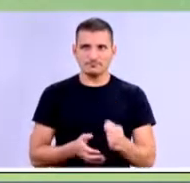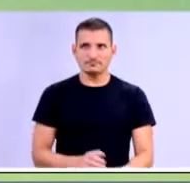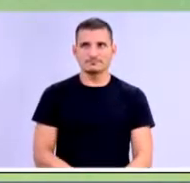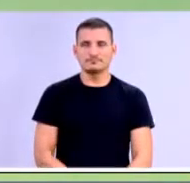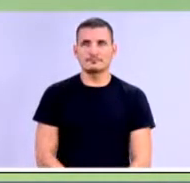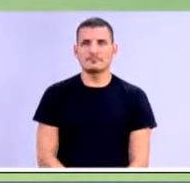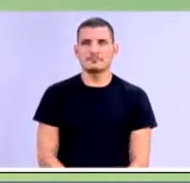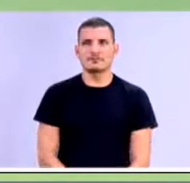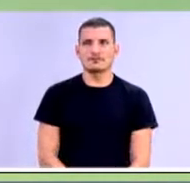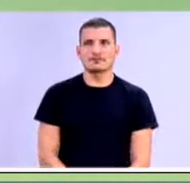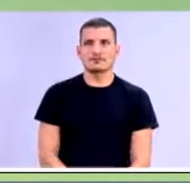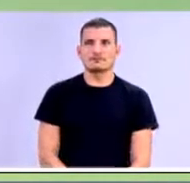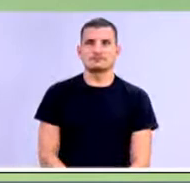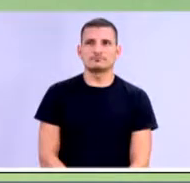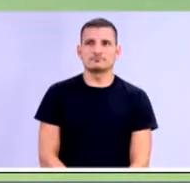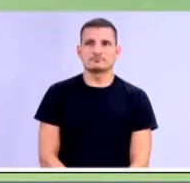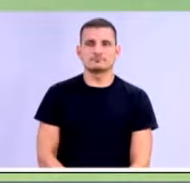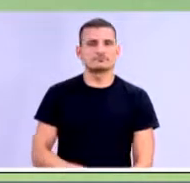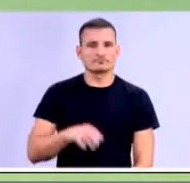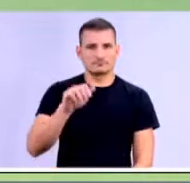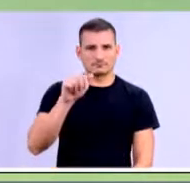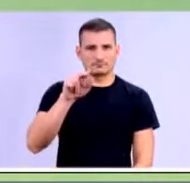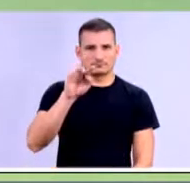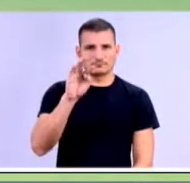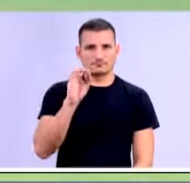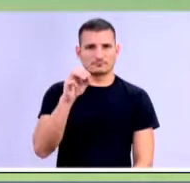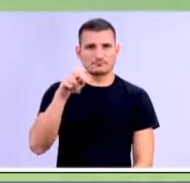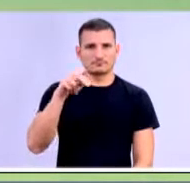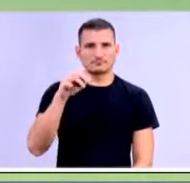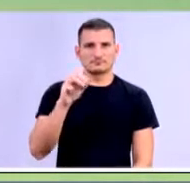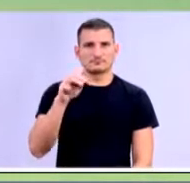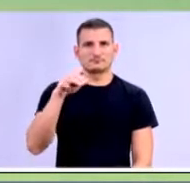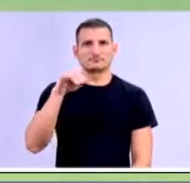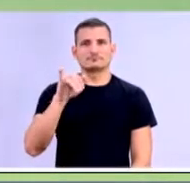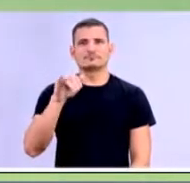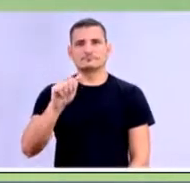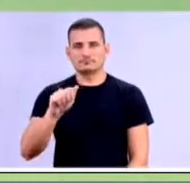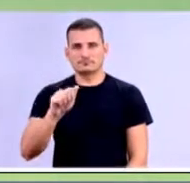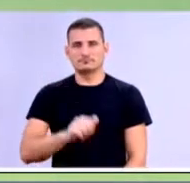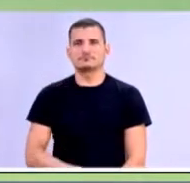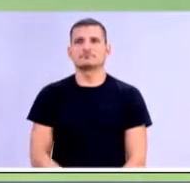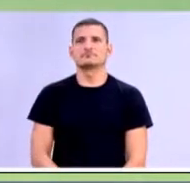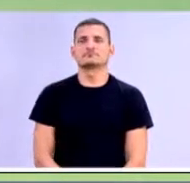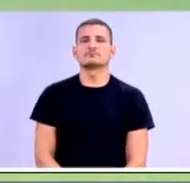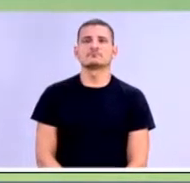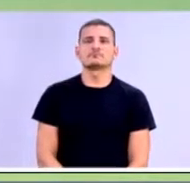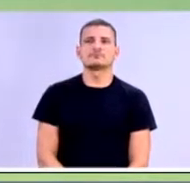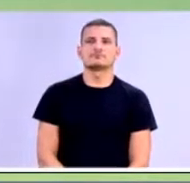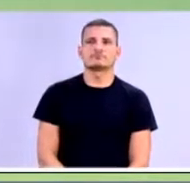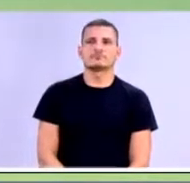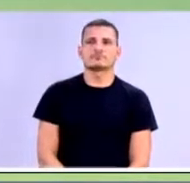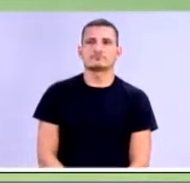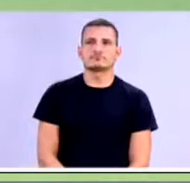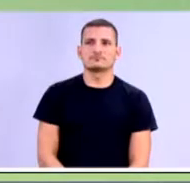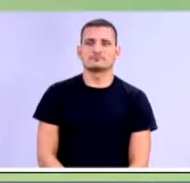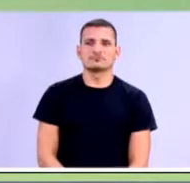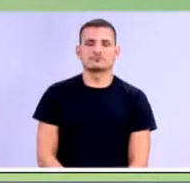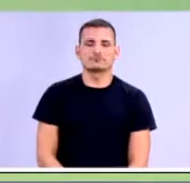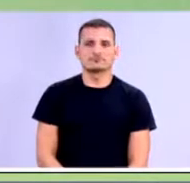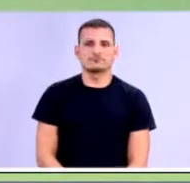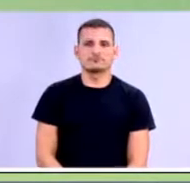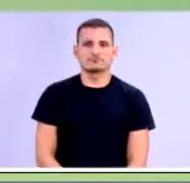ou seja, autonomia. Na EAD, o princípio da